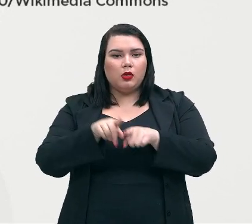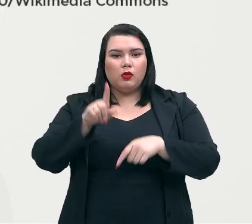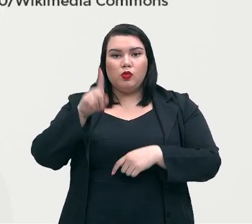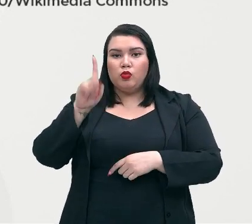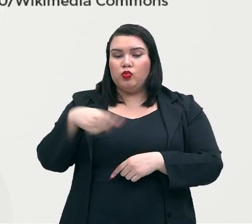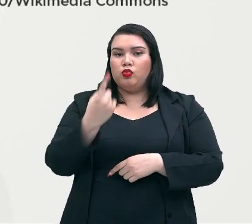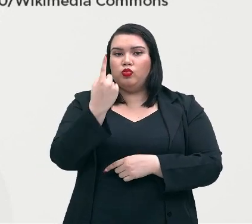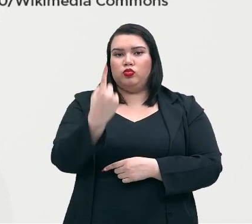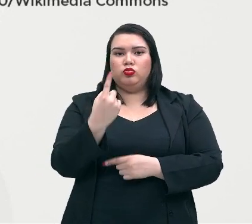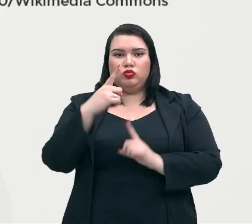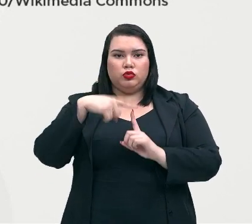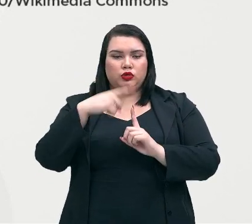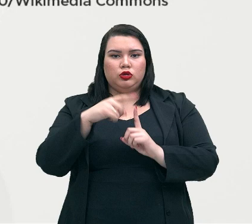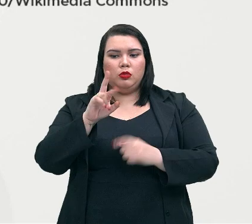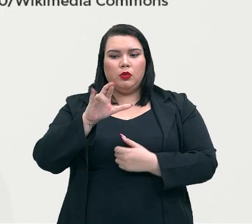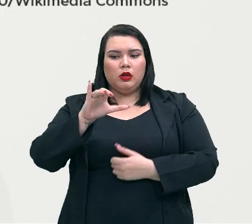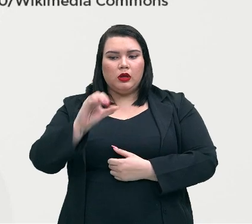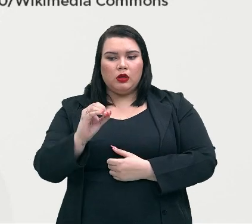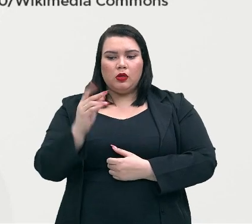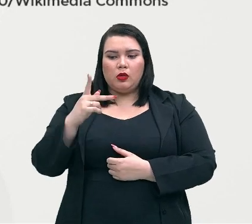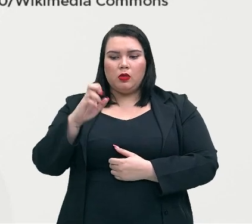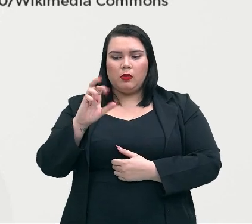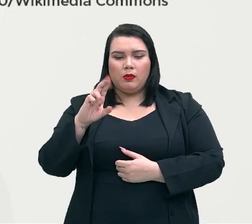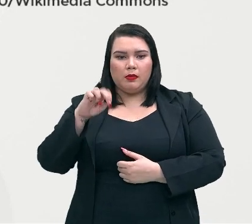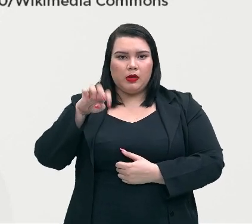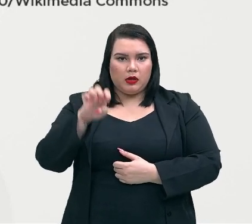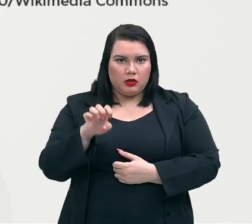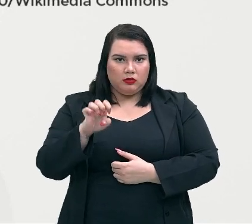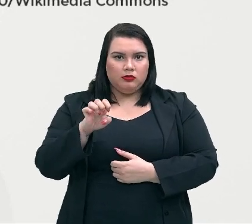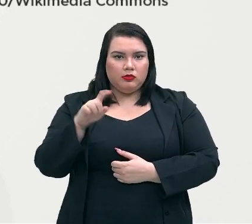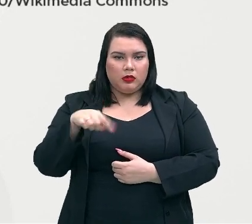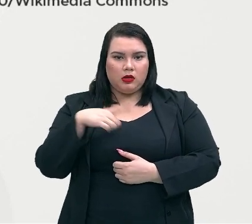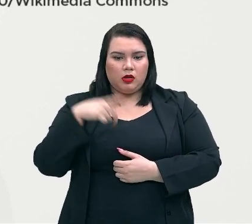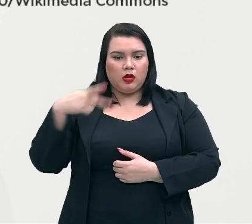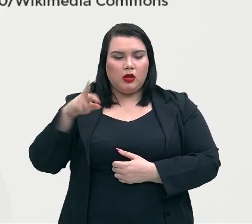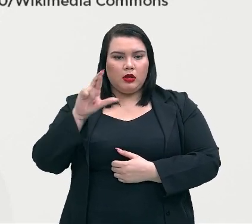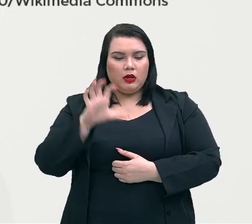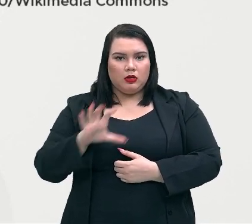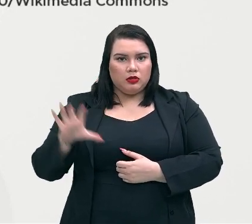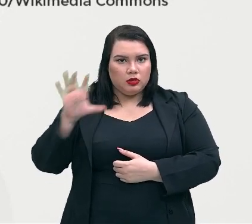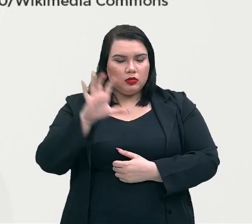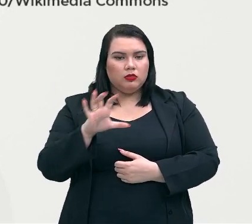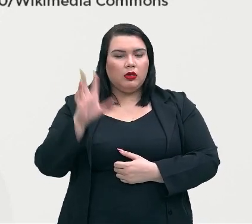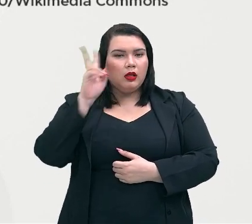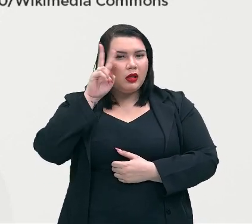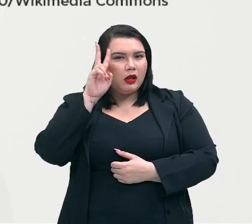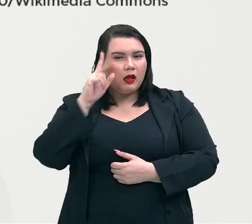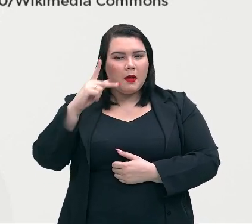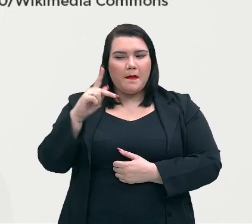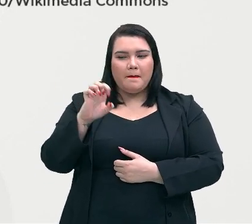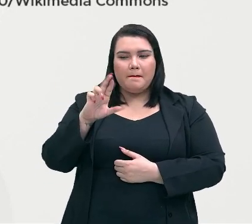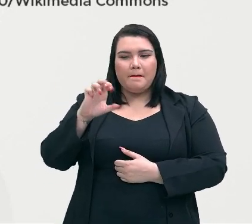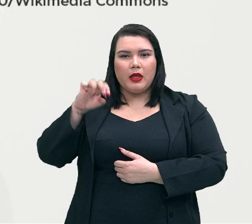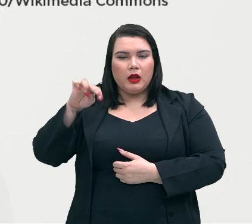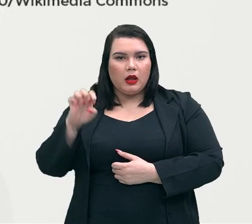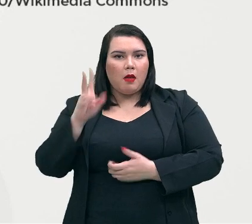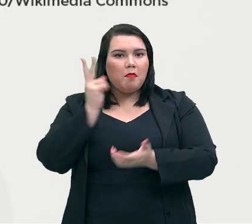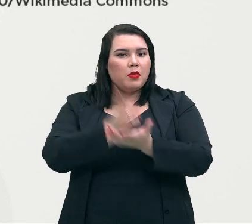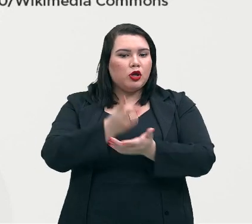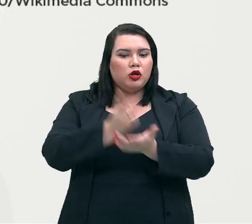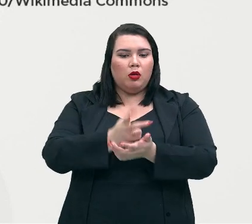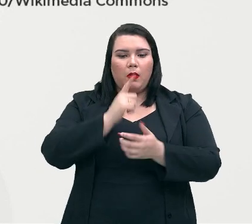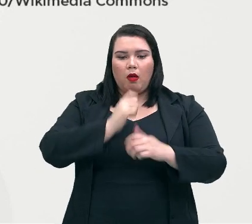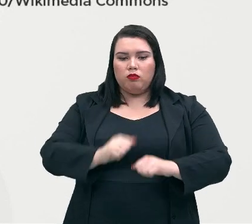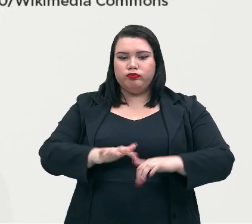perene que vai atravessar essa região, ok? O rio perene, lembra lá, aquele que nunca seca, né?